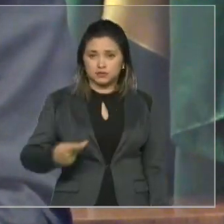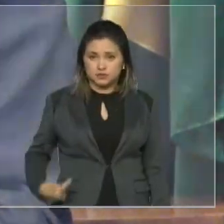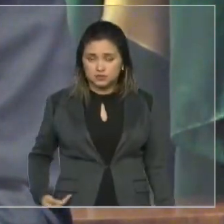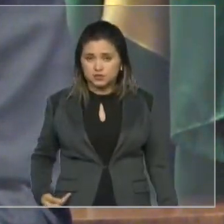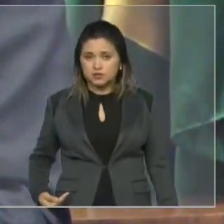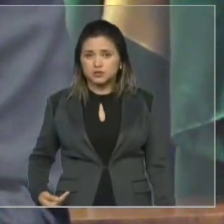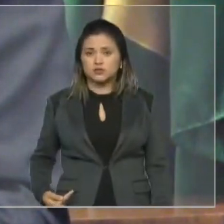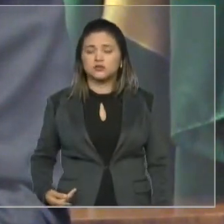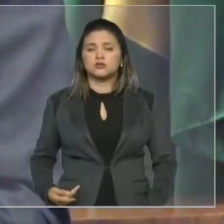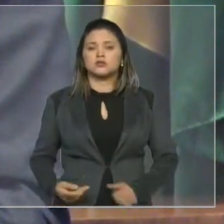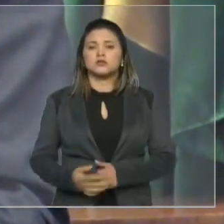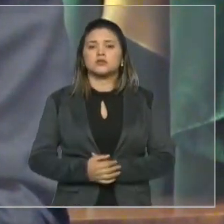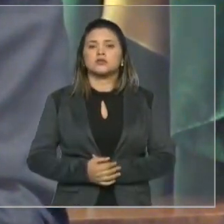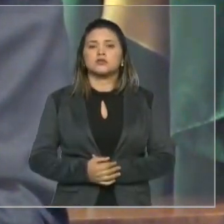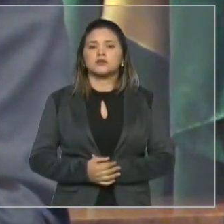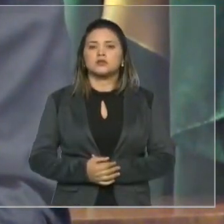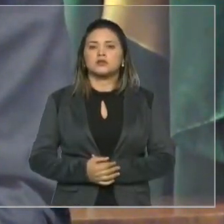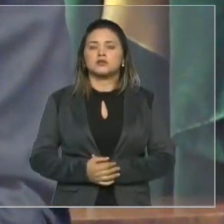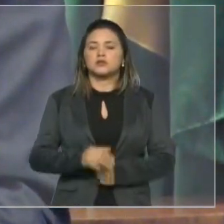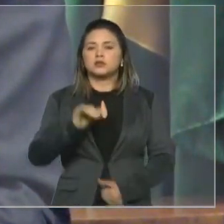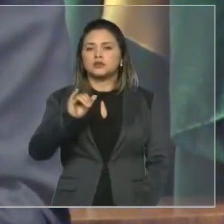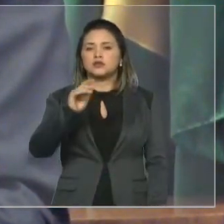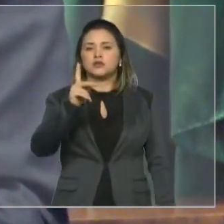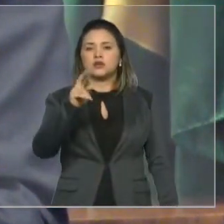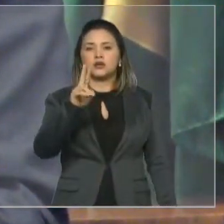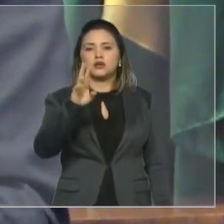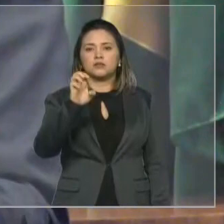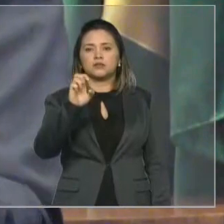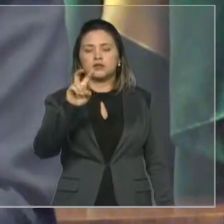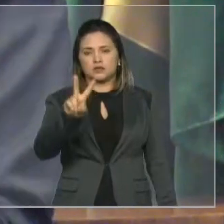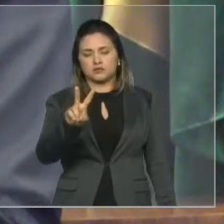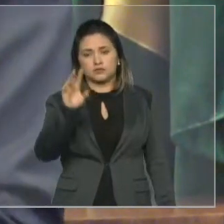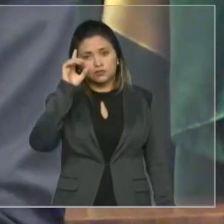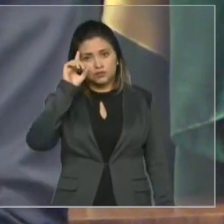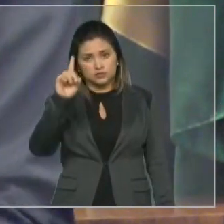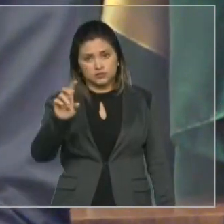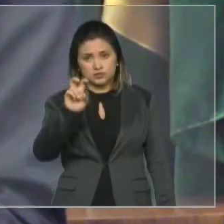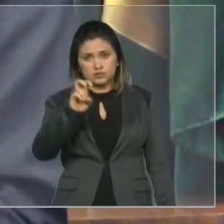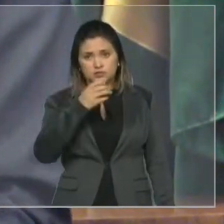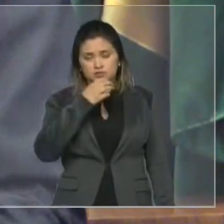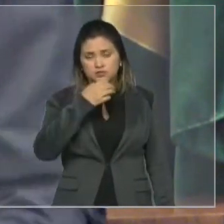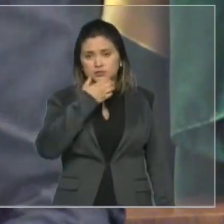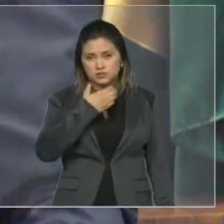Servidores do Estado do Maranhão, o IPREV, do dia 5 de dezembro, às 11 horas da manhã.